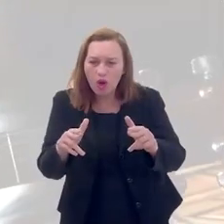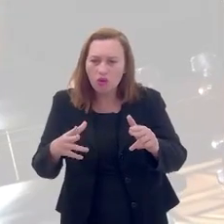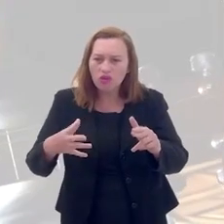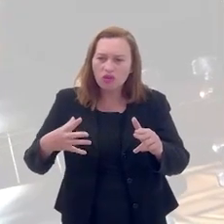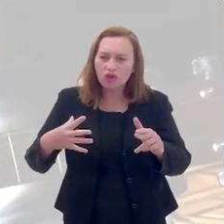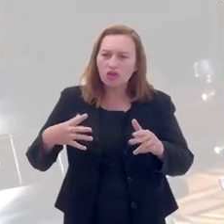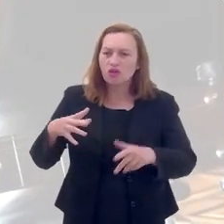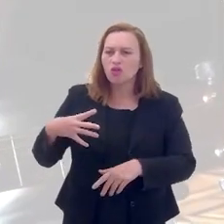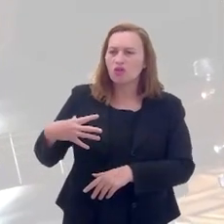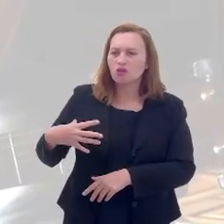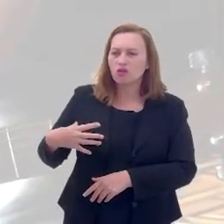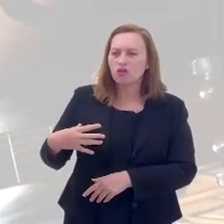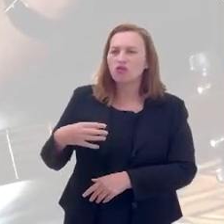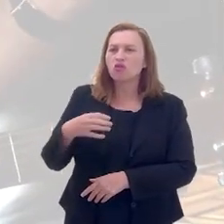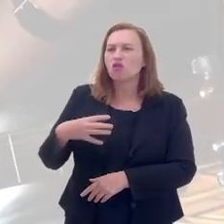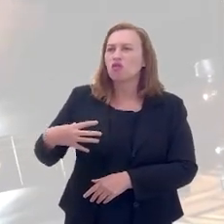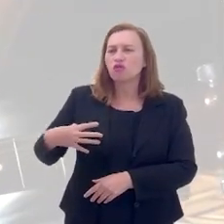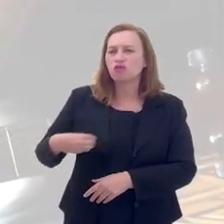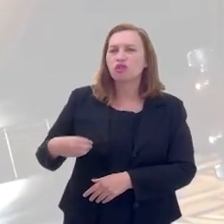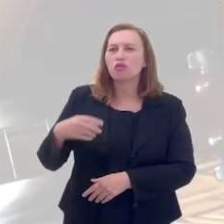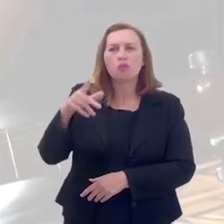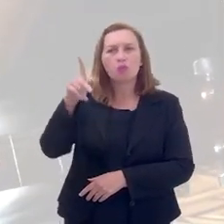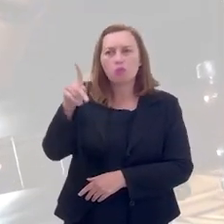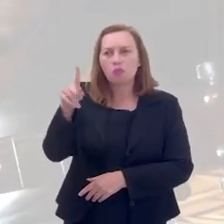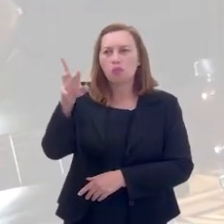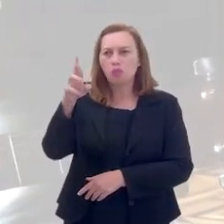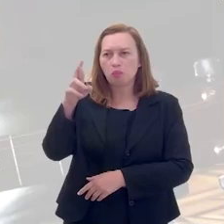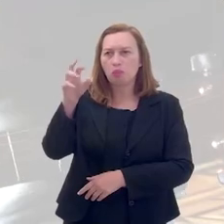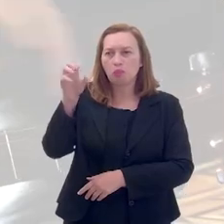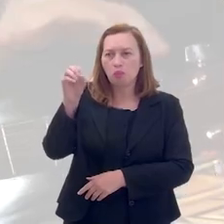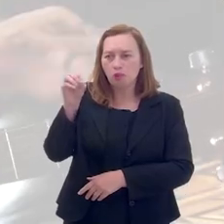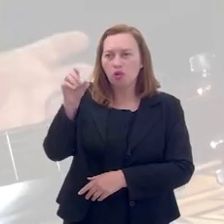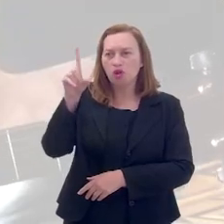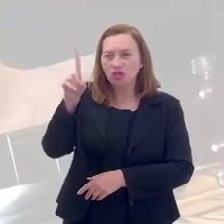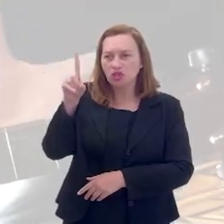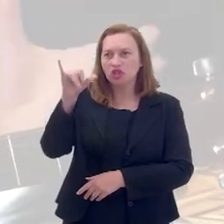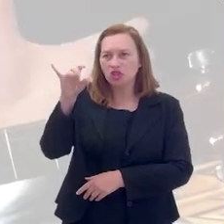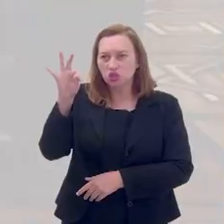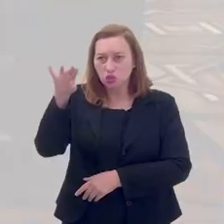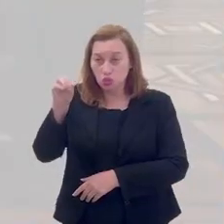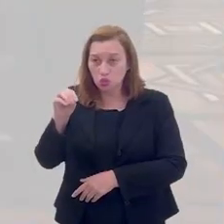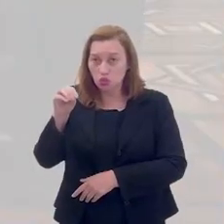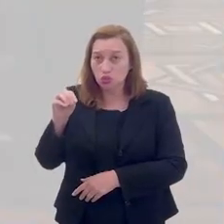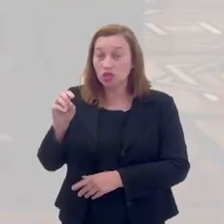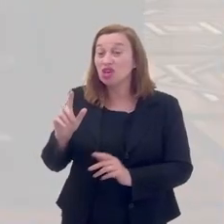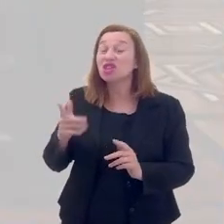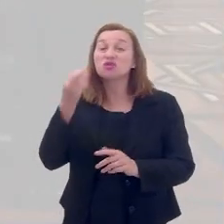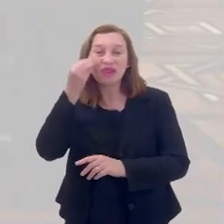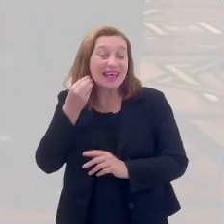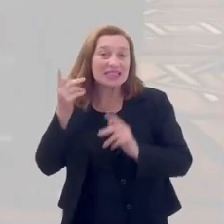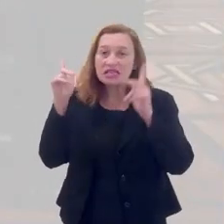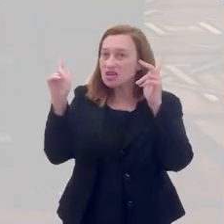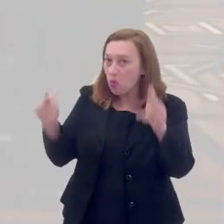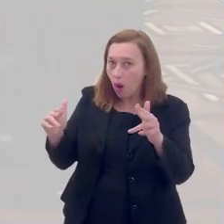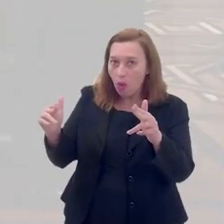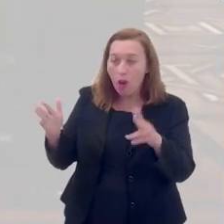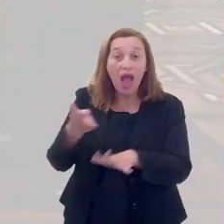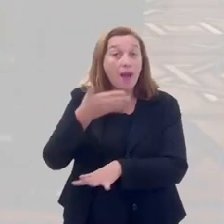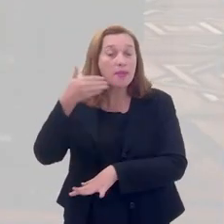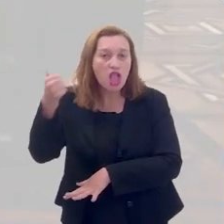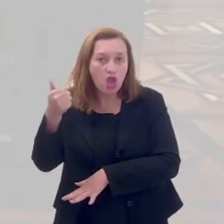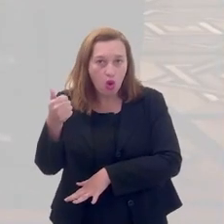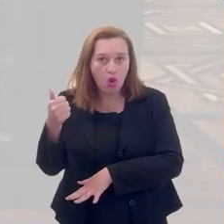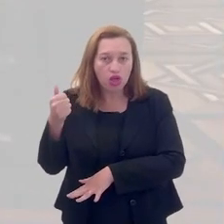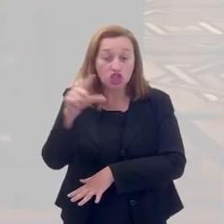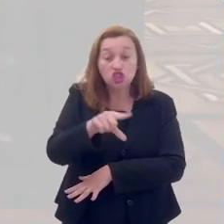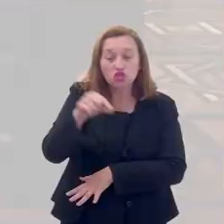é nem poder comer a comida dos porcos né meu Deus então e agora a melhor escolha